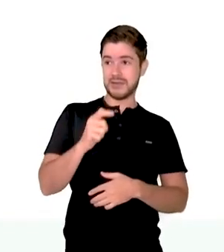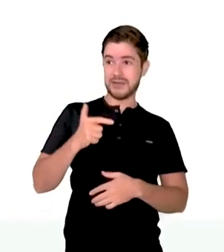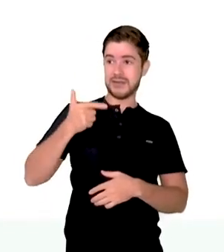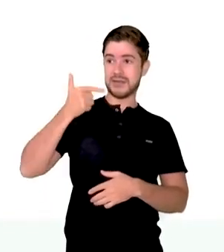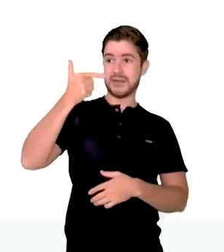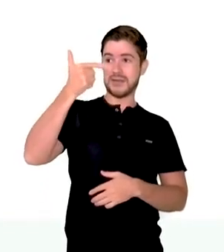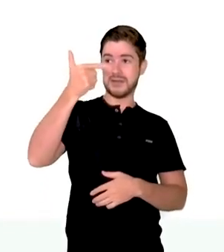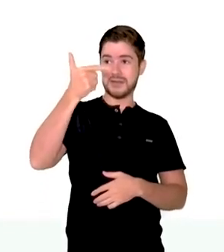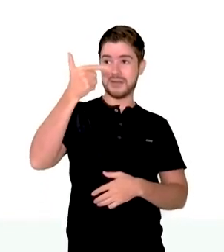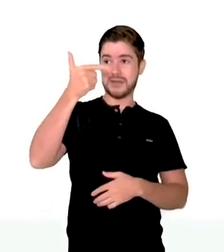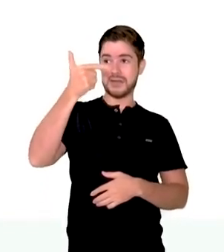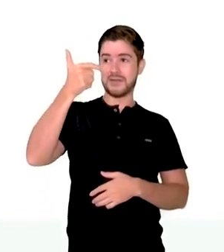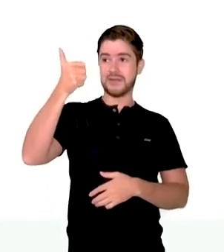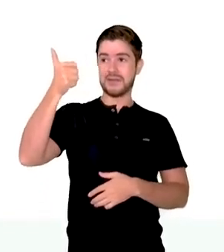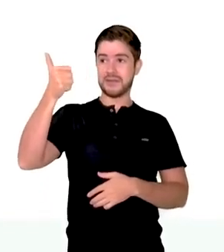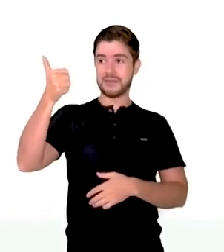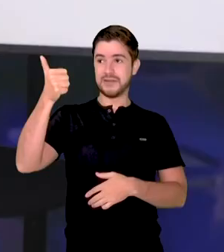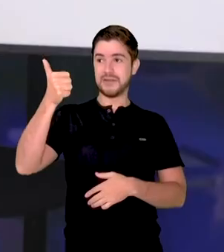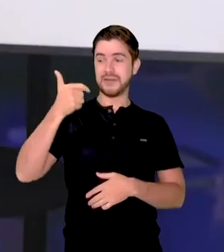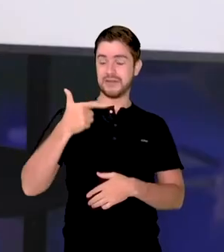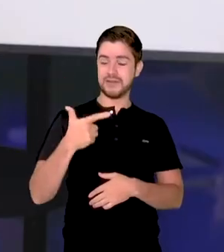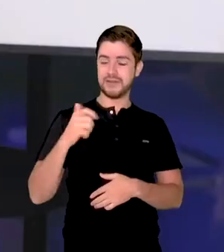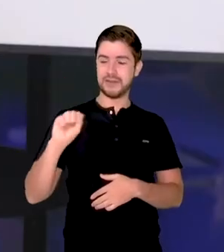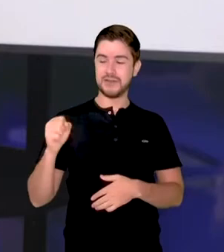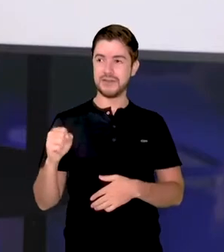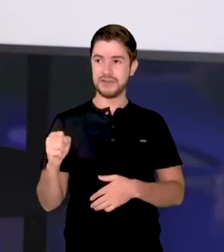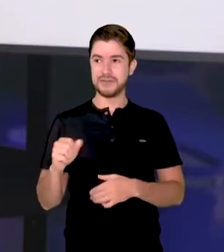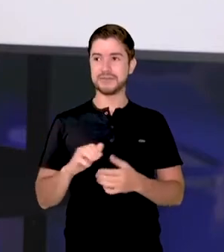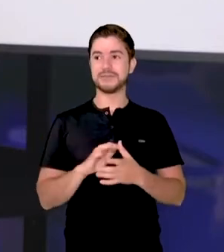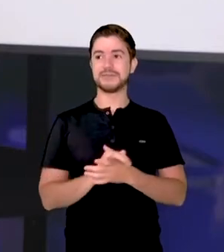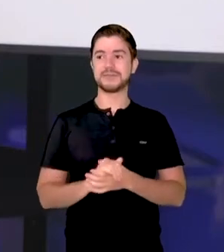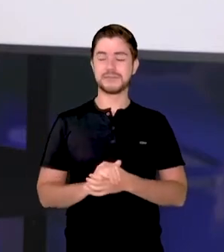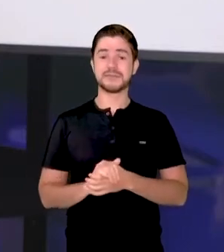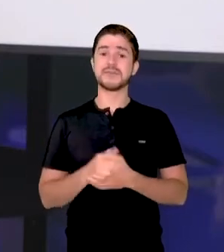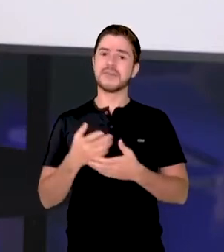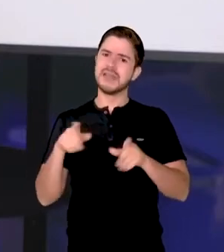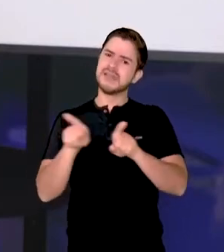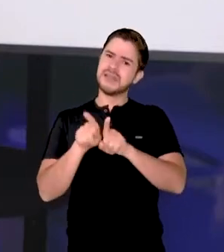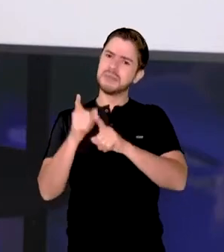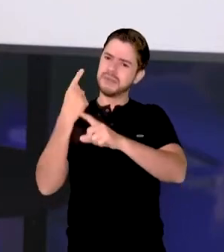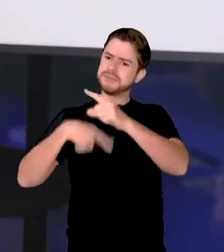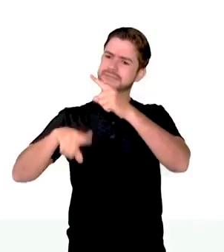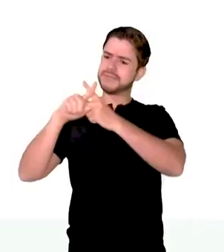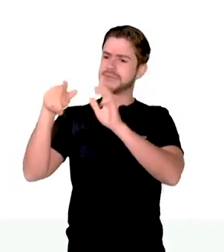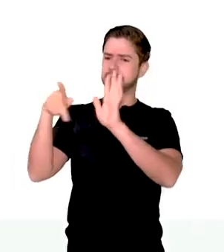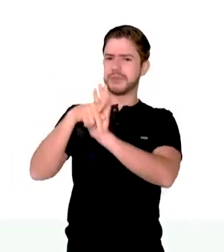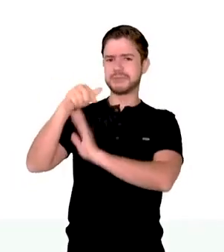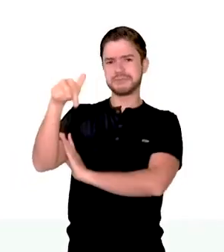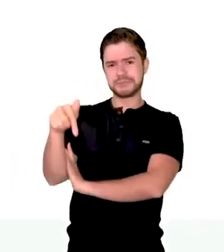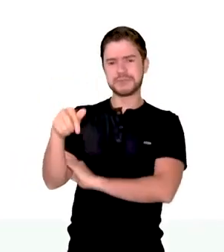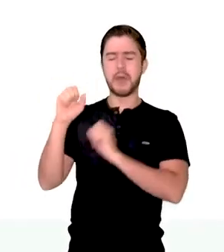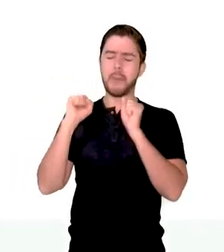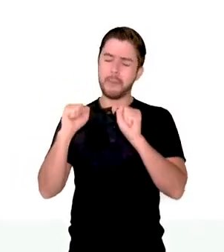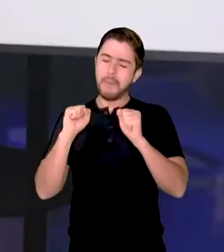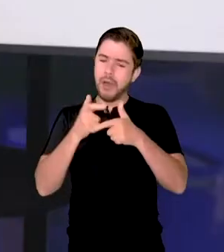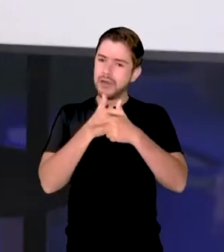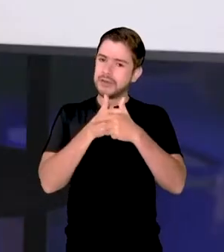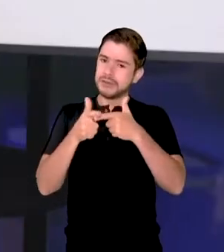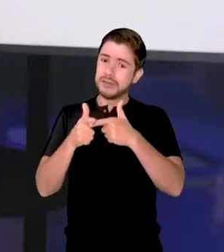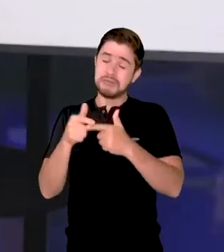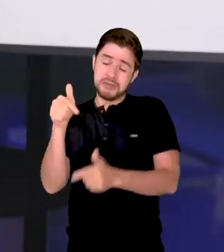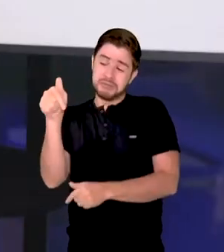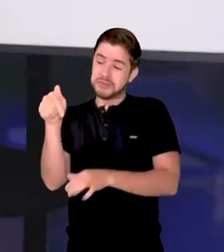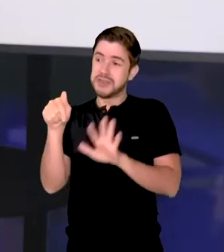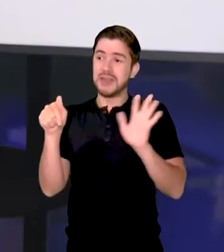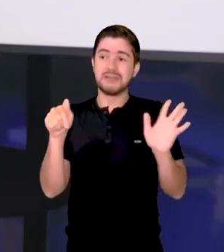sobre 28 mais 21 e 28 também são múltiplos de site correto então eu posso dividir